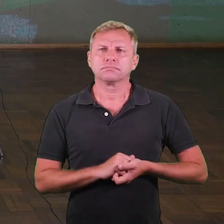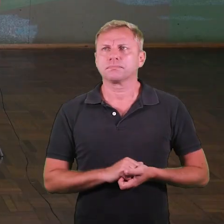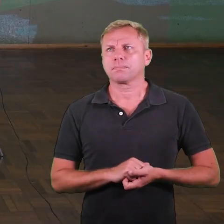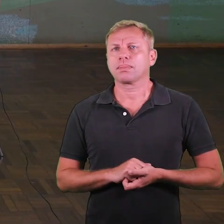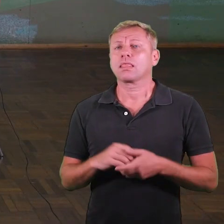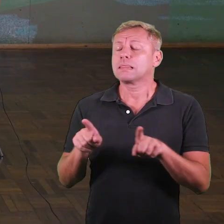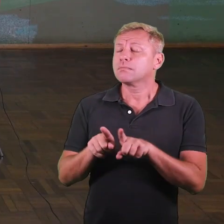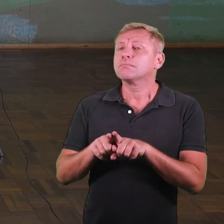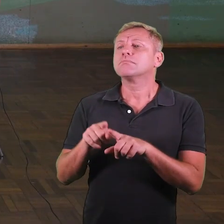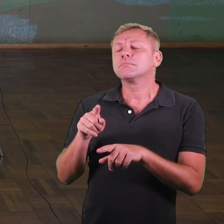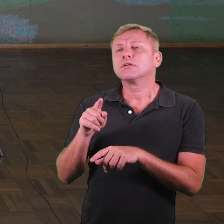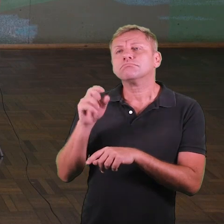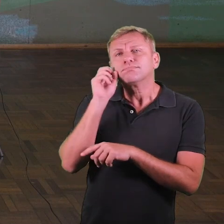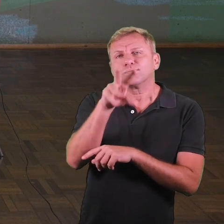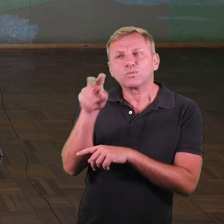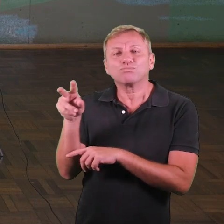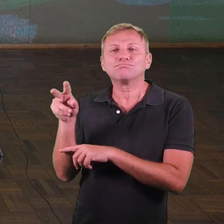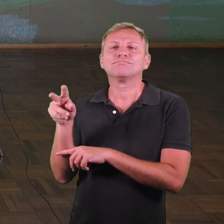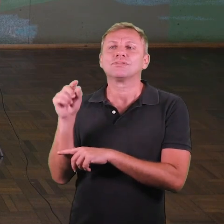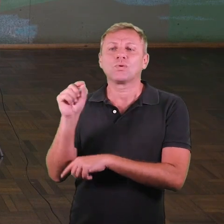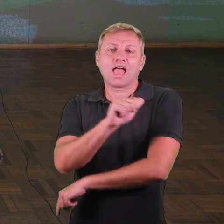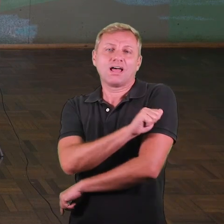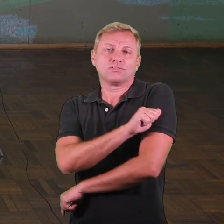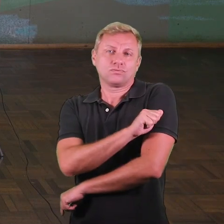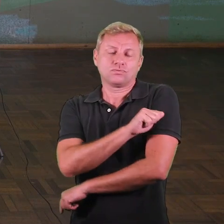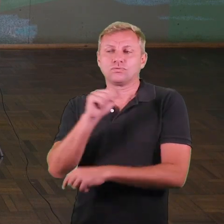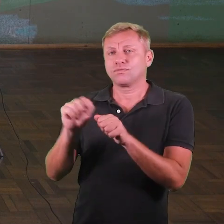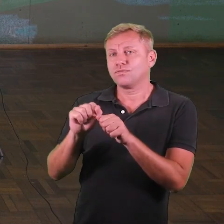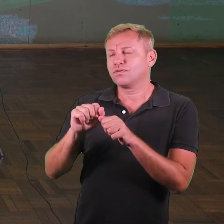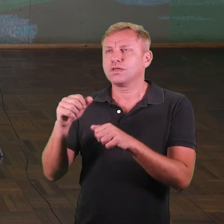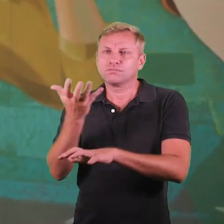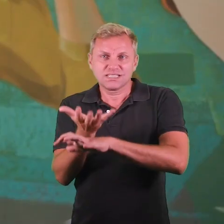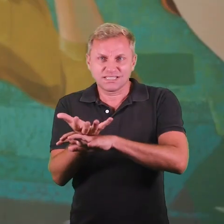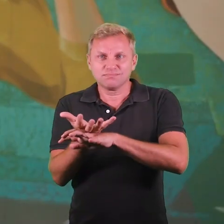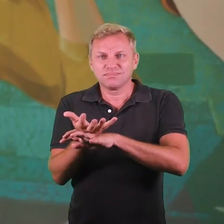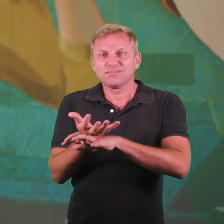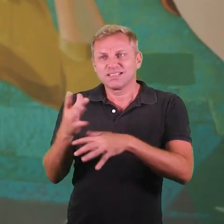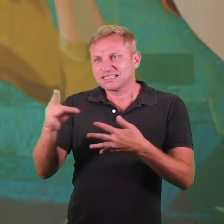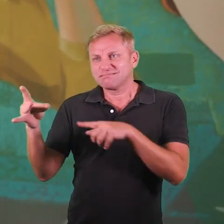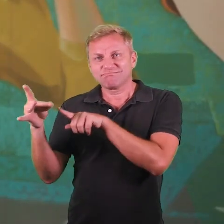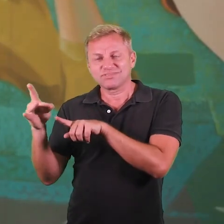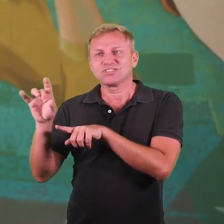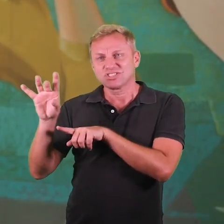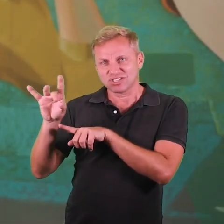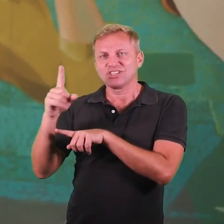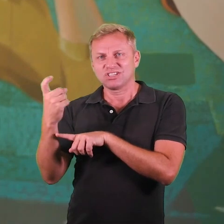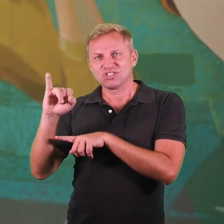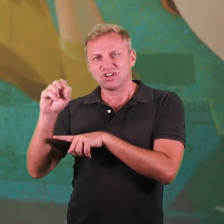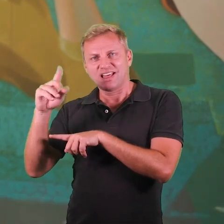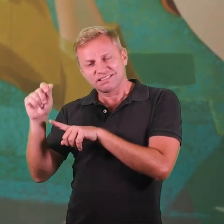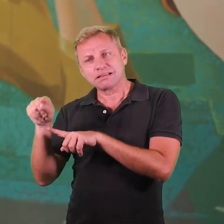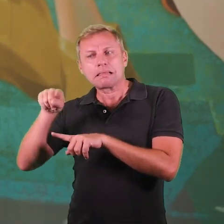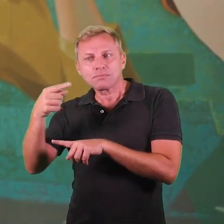É bastante comum que discentes que fizeram alguma disciplina isolada para conhecer a linha depois passam